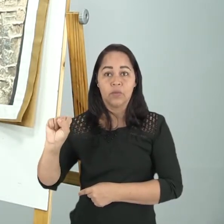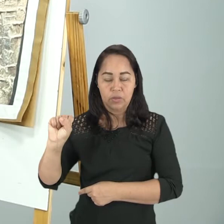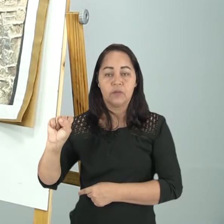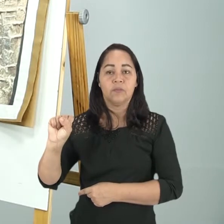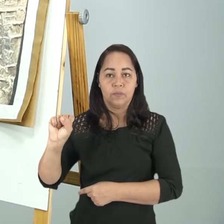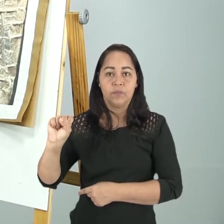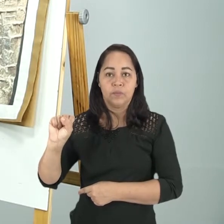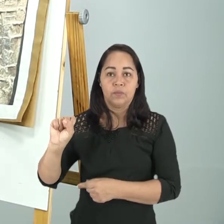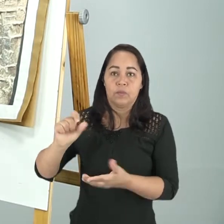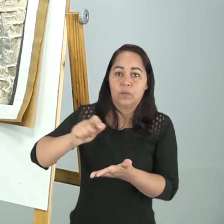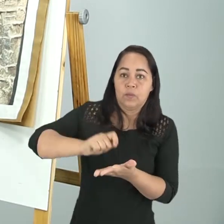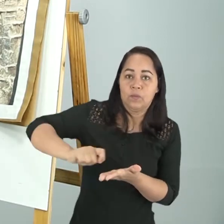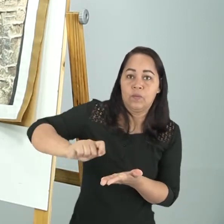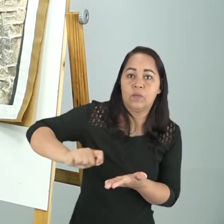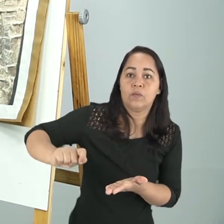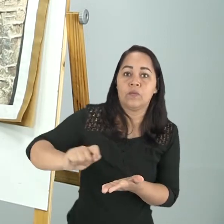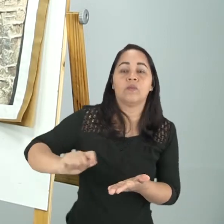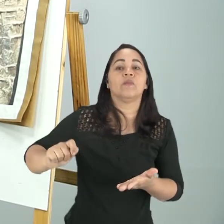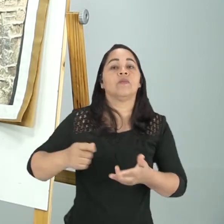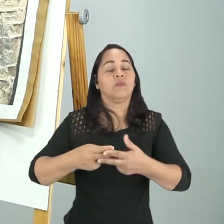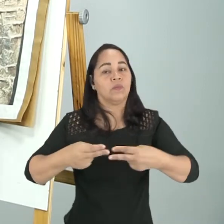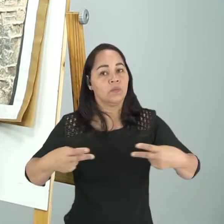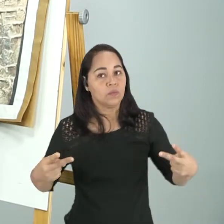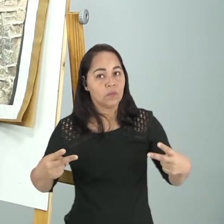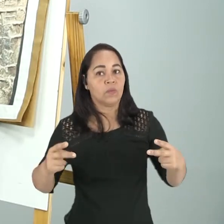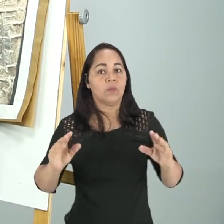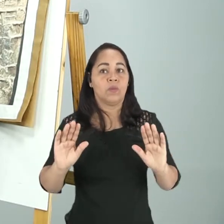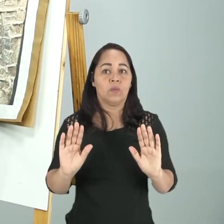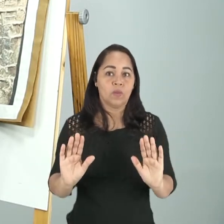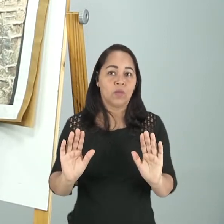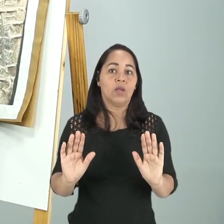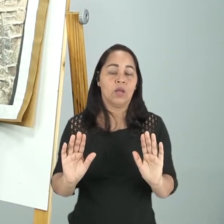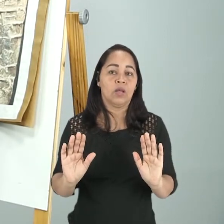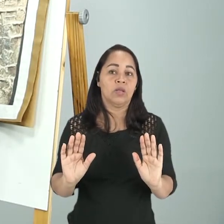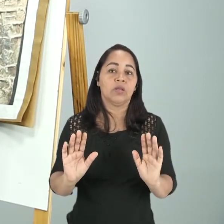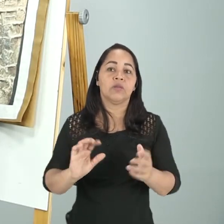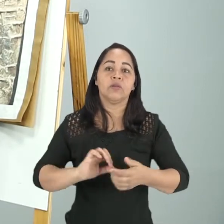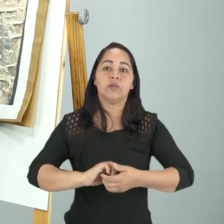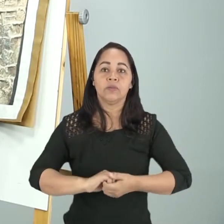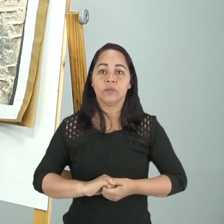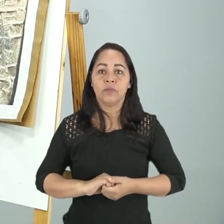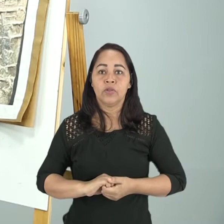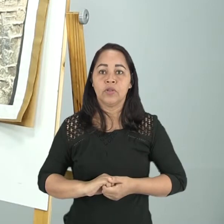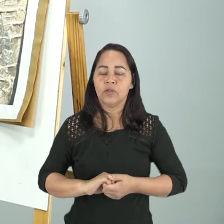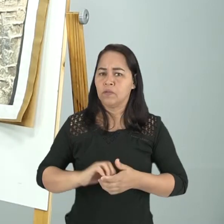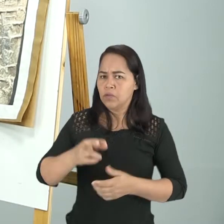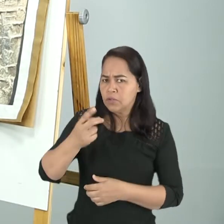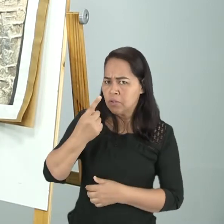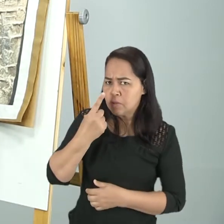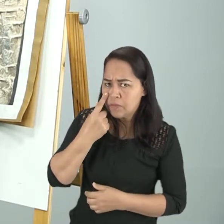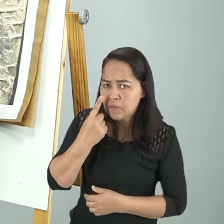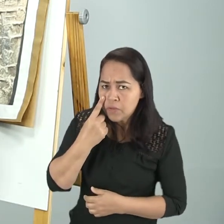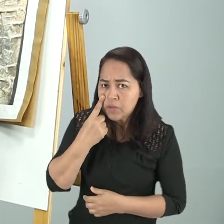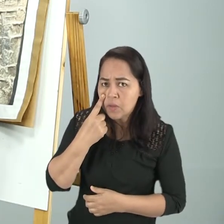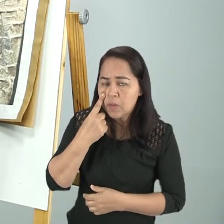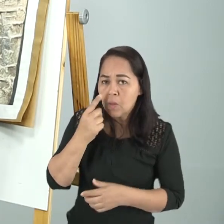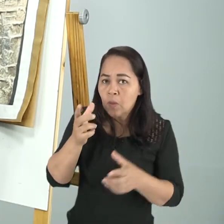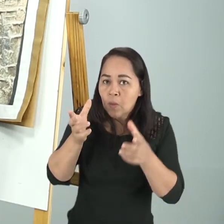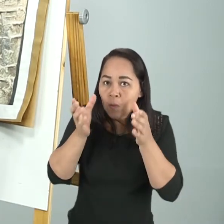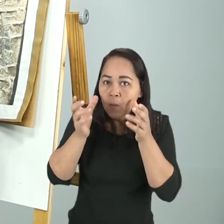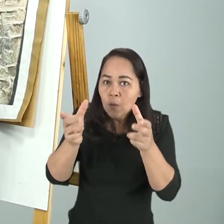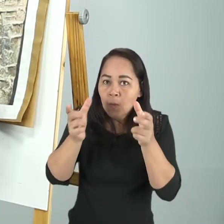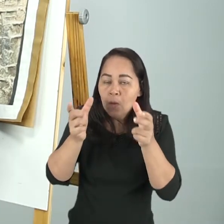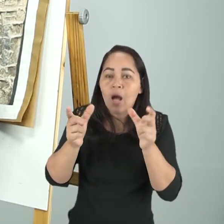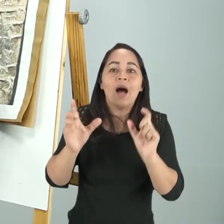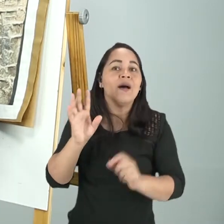eles que tinham essa informação da escrita. E vocês observaram, prestaram atenção? Eu prestei bastante